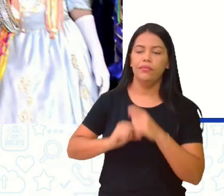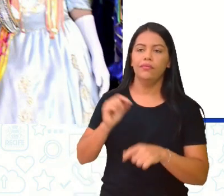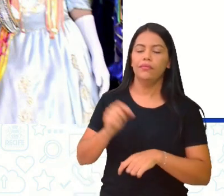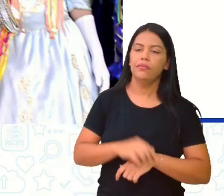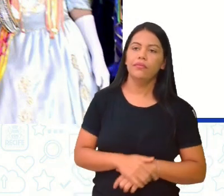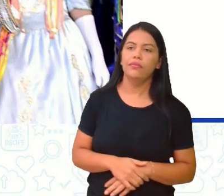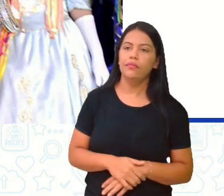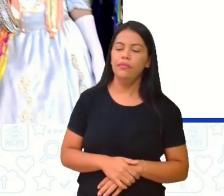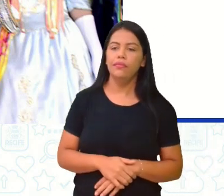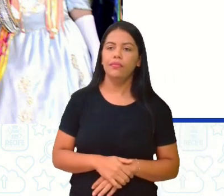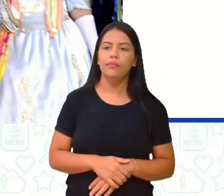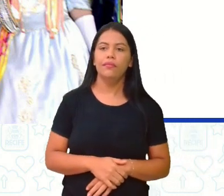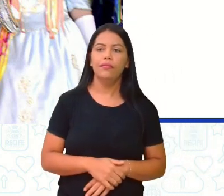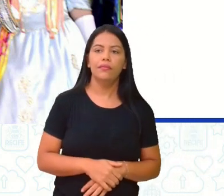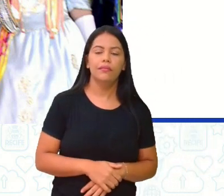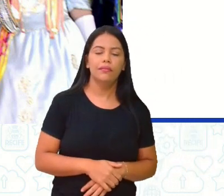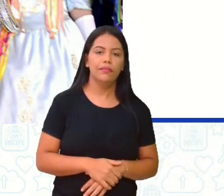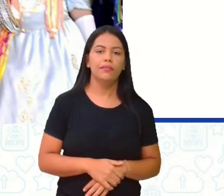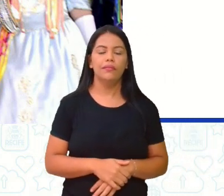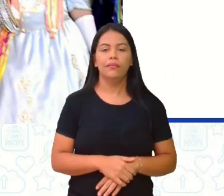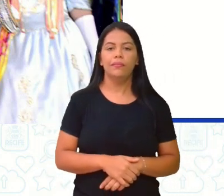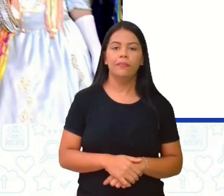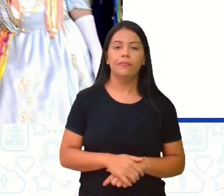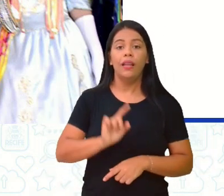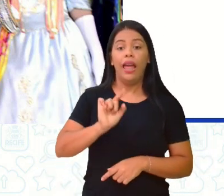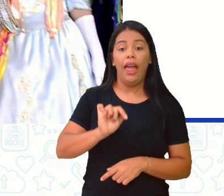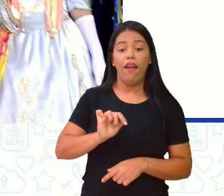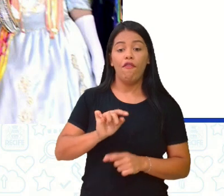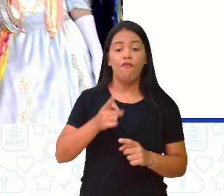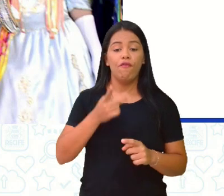reisado, ele é justamente a questão dos...